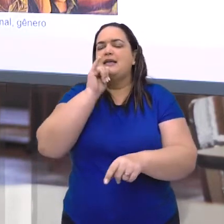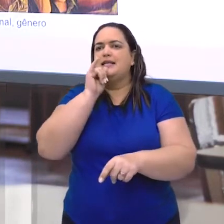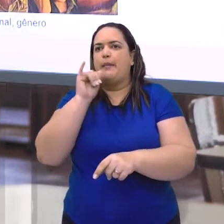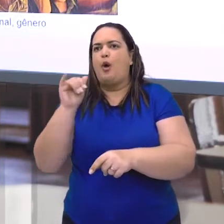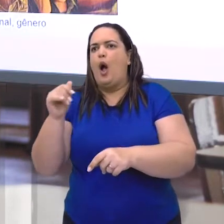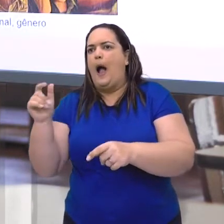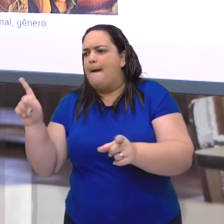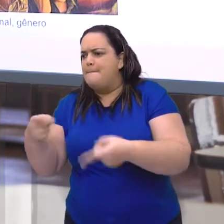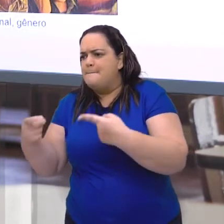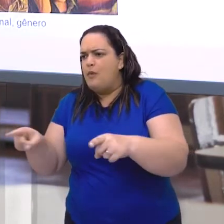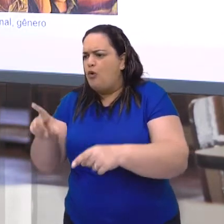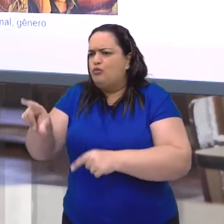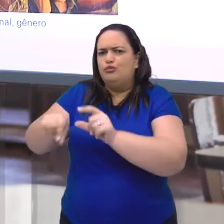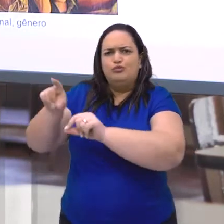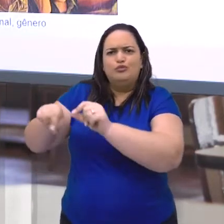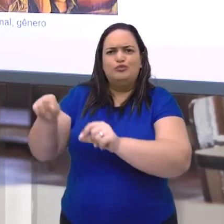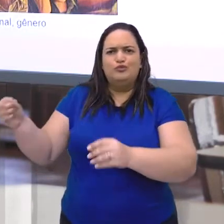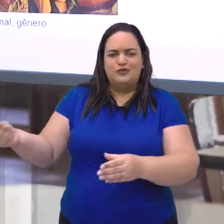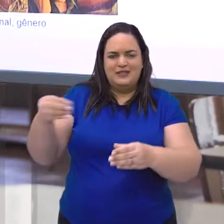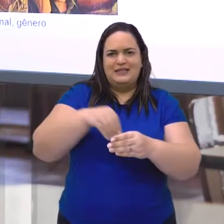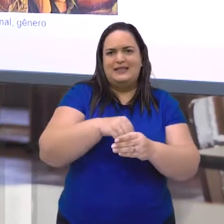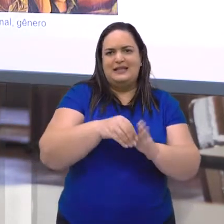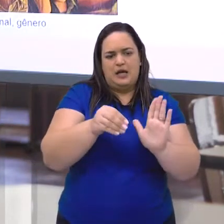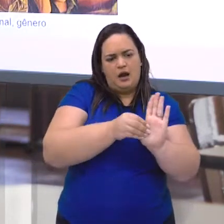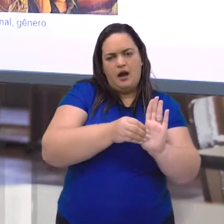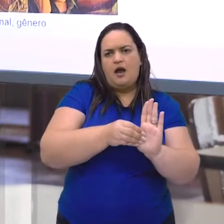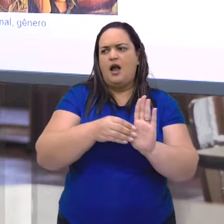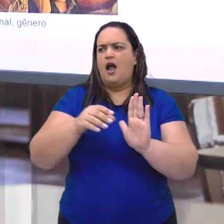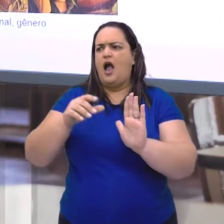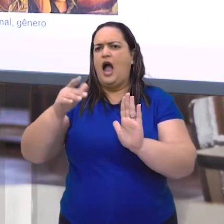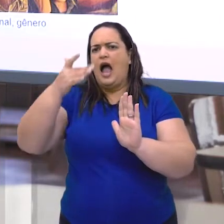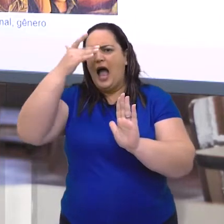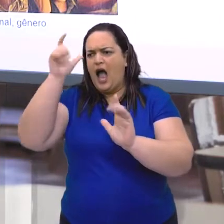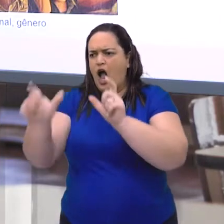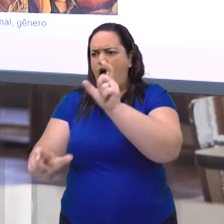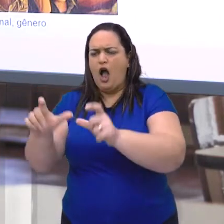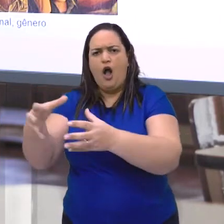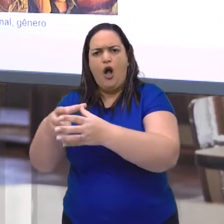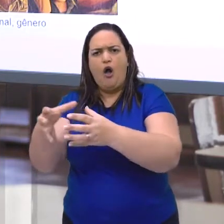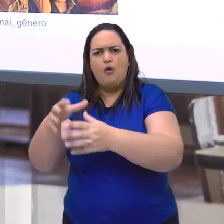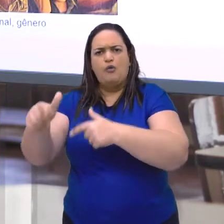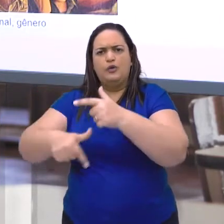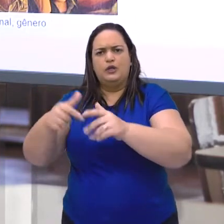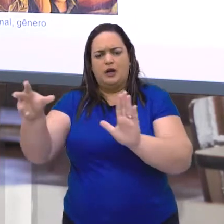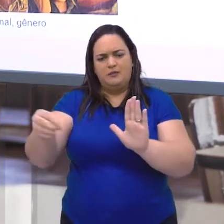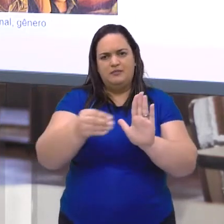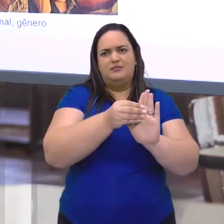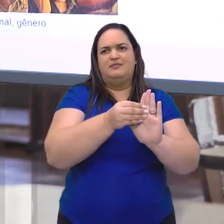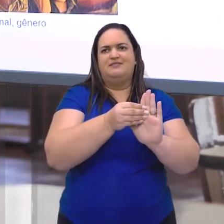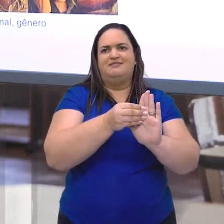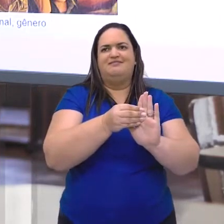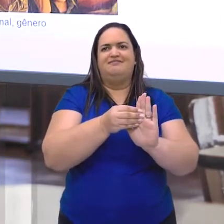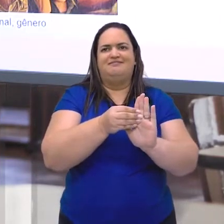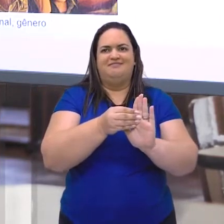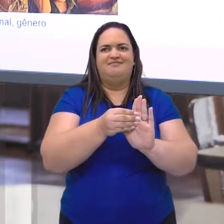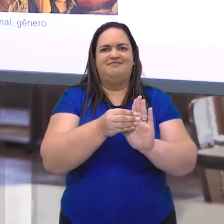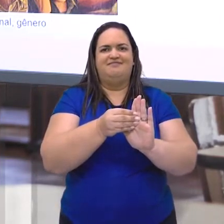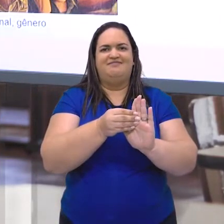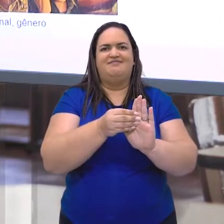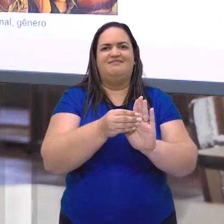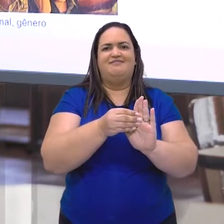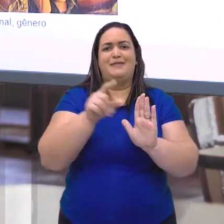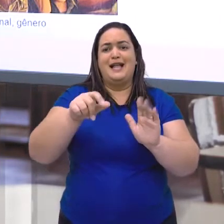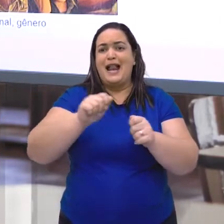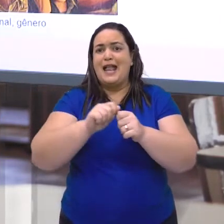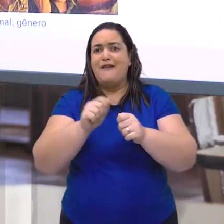filme, porque o roteiro a gente sabe que é uma sequência de filme, tá? A produção é quem vai produzir o filme, quem vai fazer